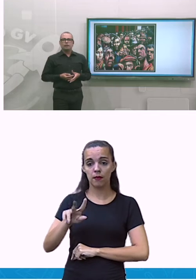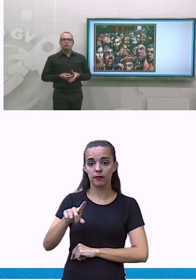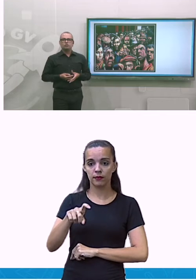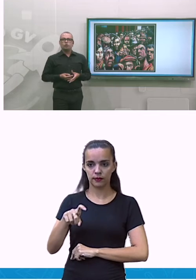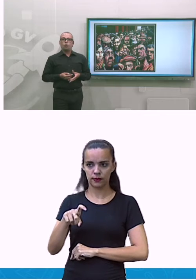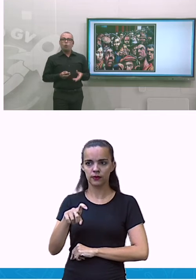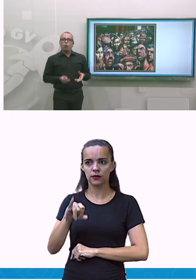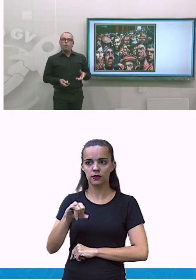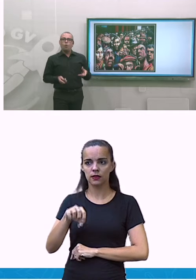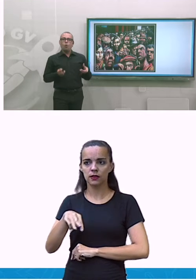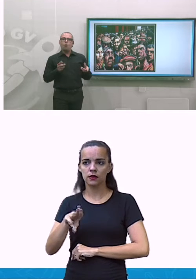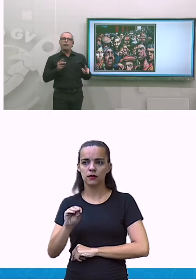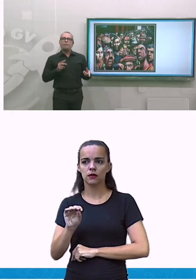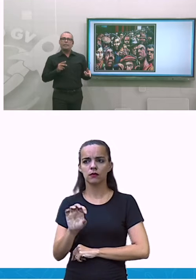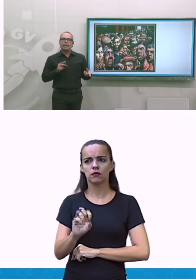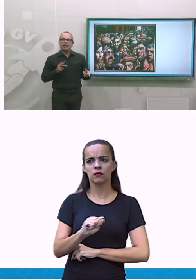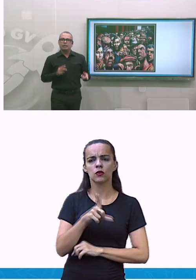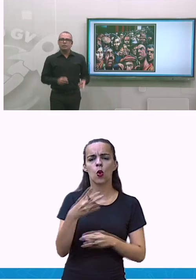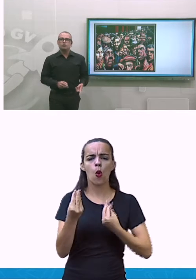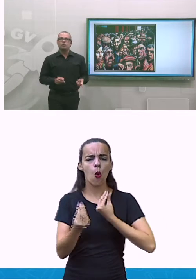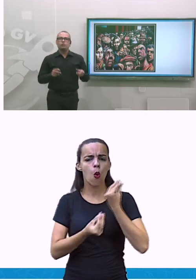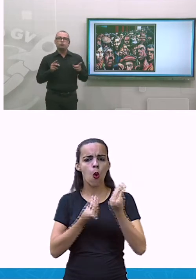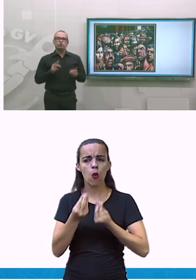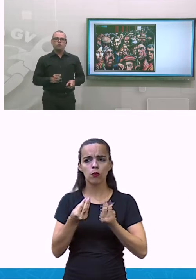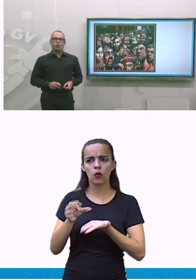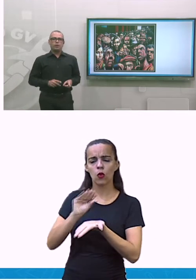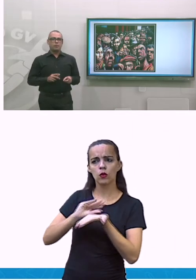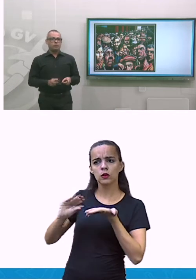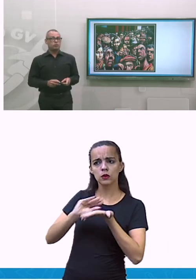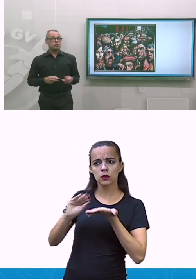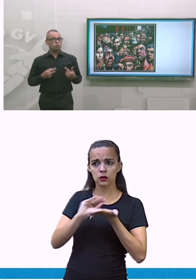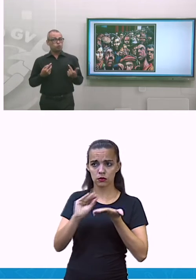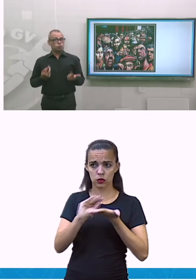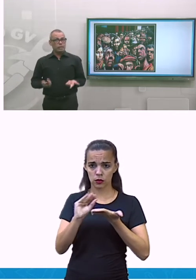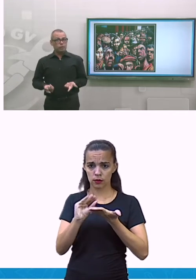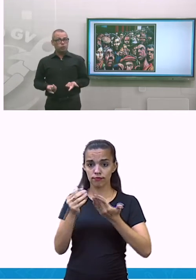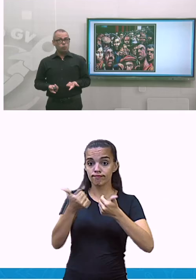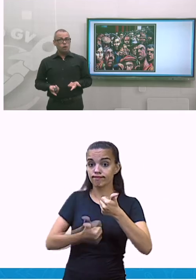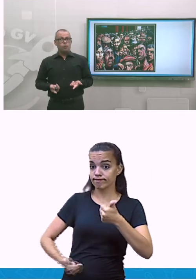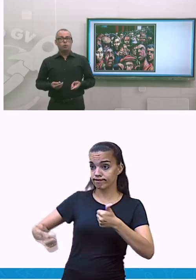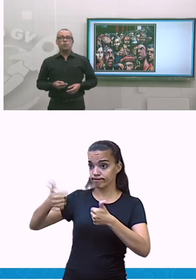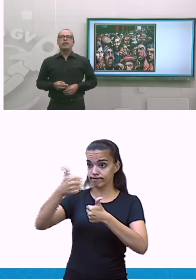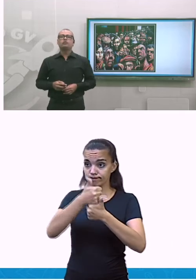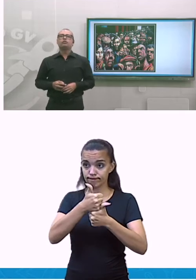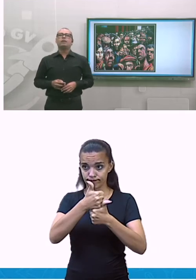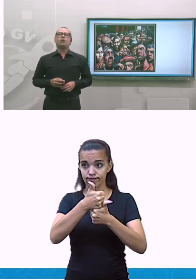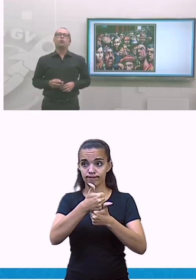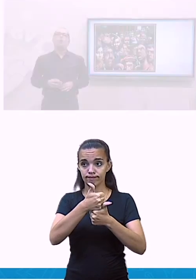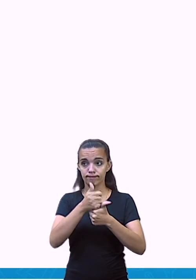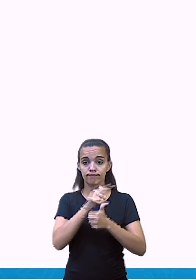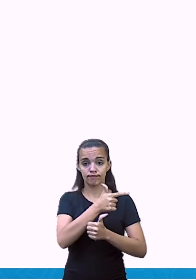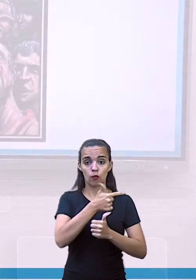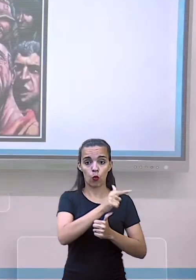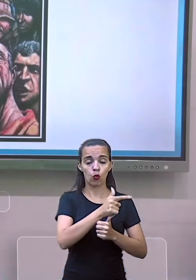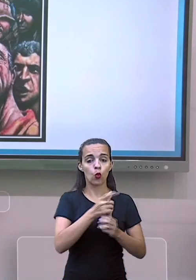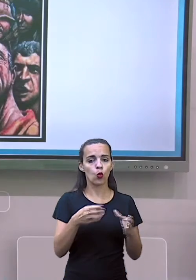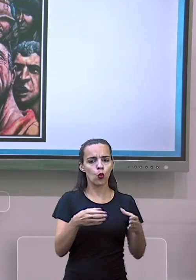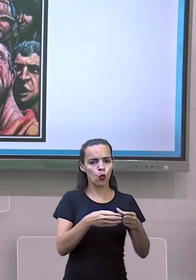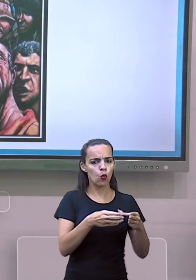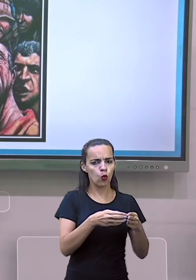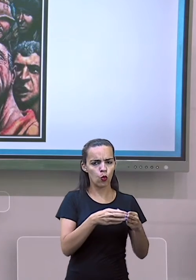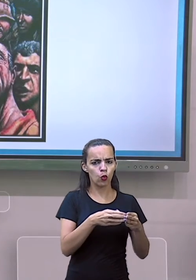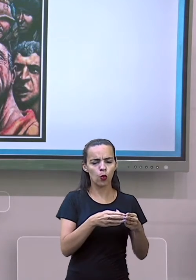científica de como o capitalismo funciona para poder substituí-lo por um regime econômico